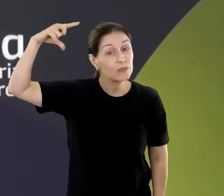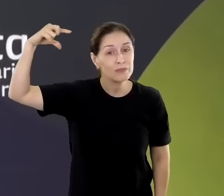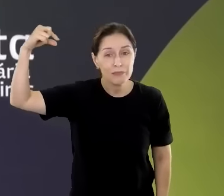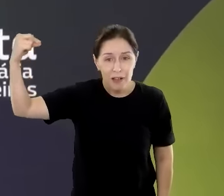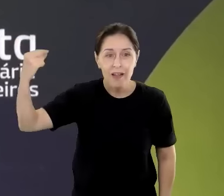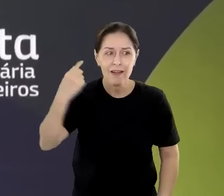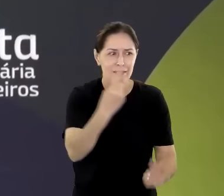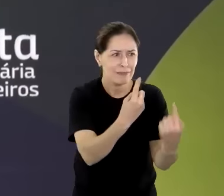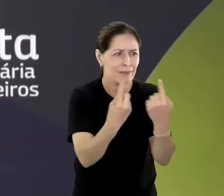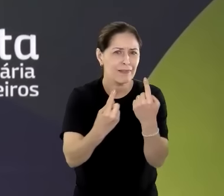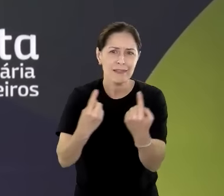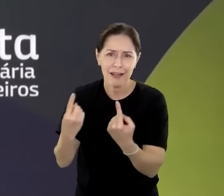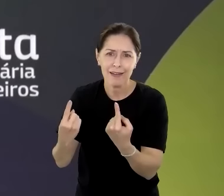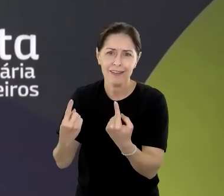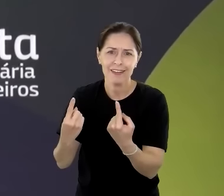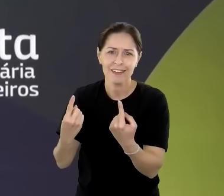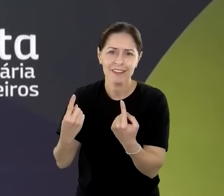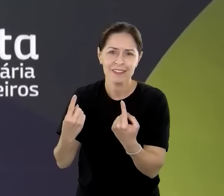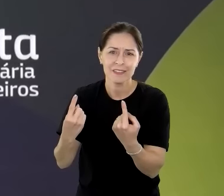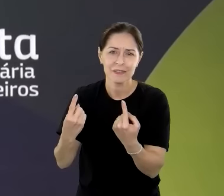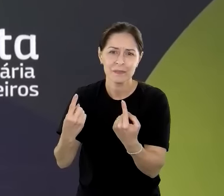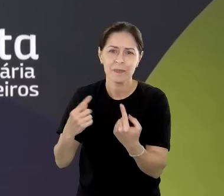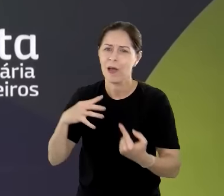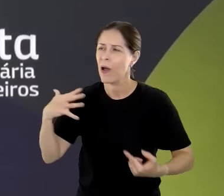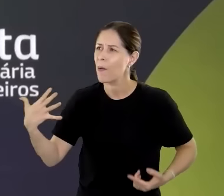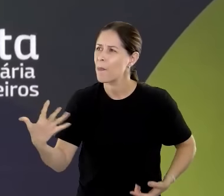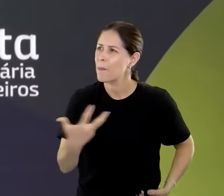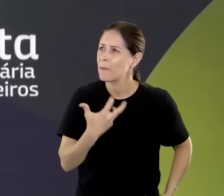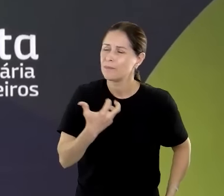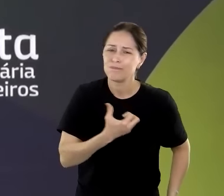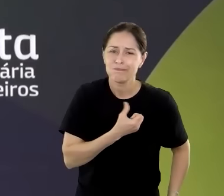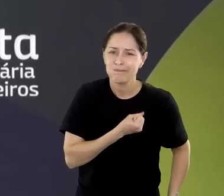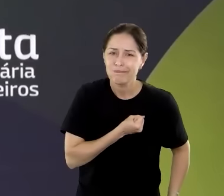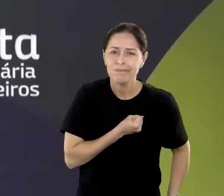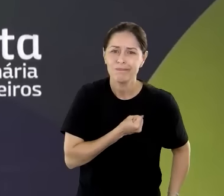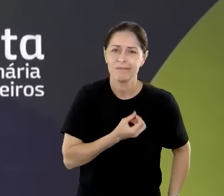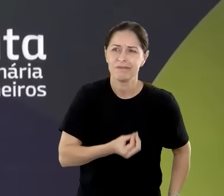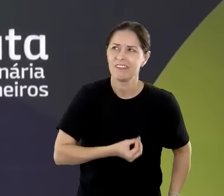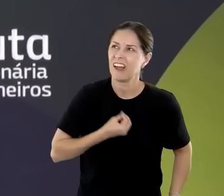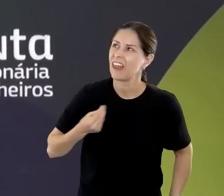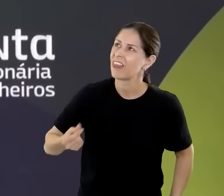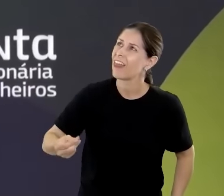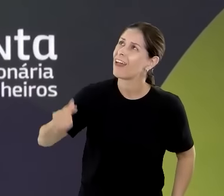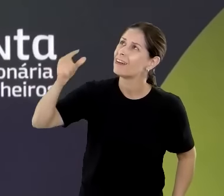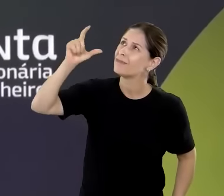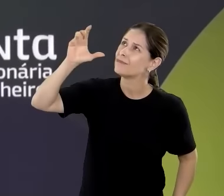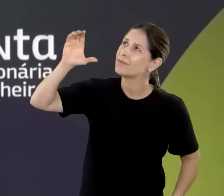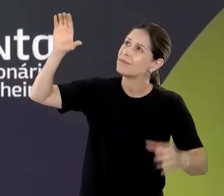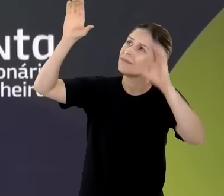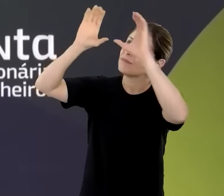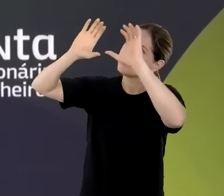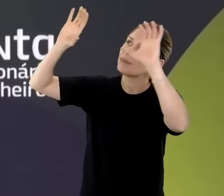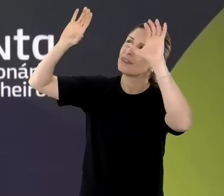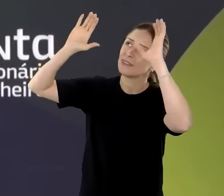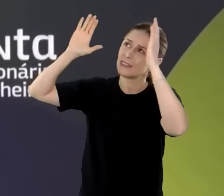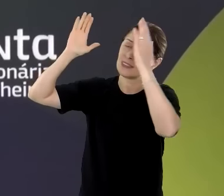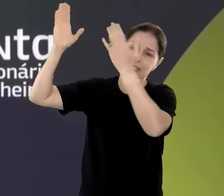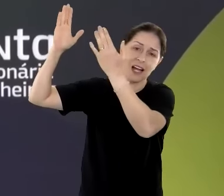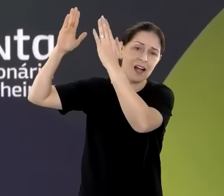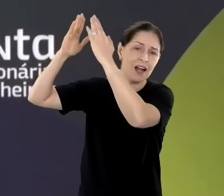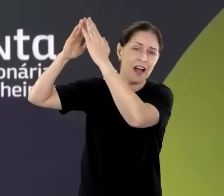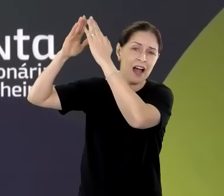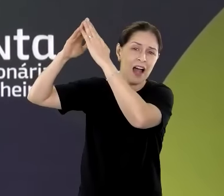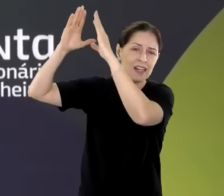reino, é um presente, é a salvação, é a vida eterna, é um reino eterno, é um